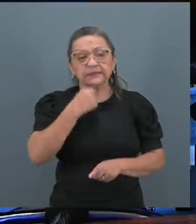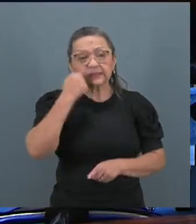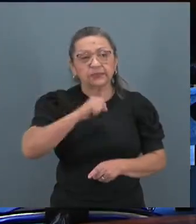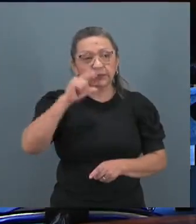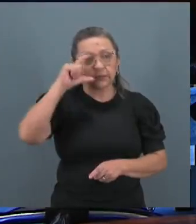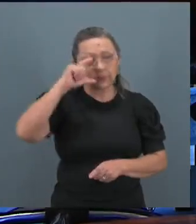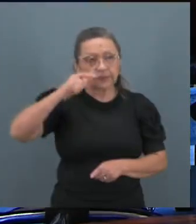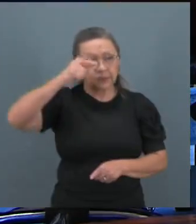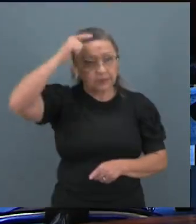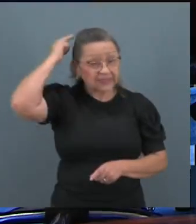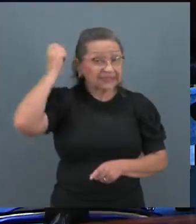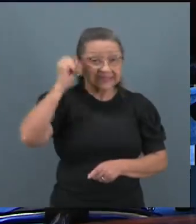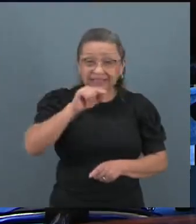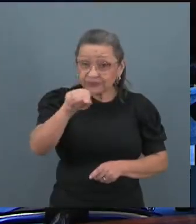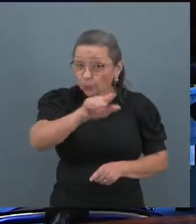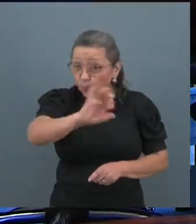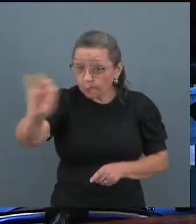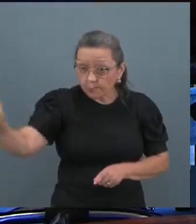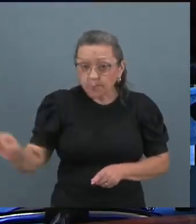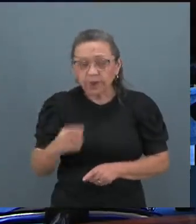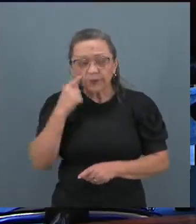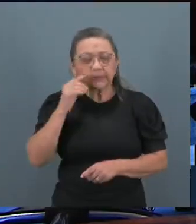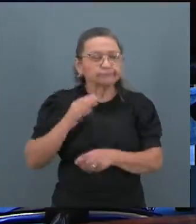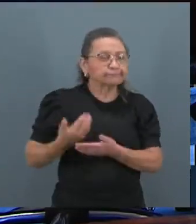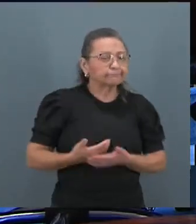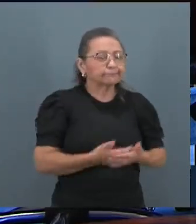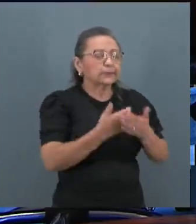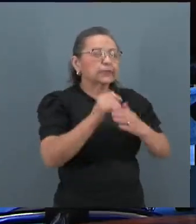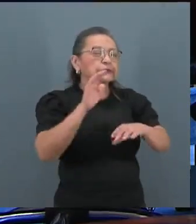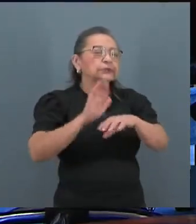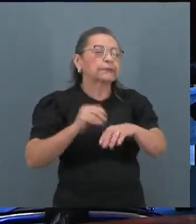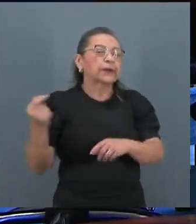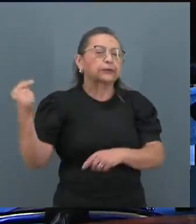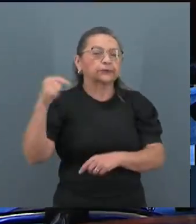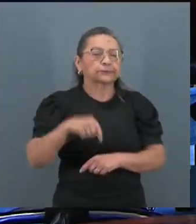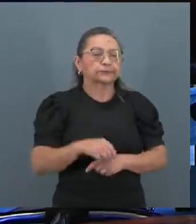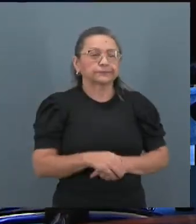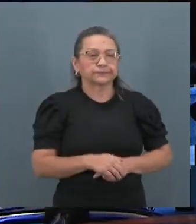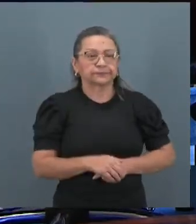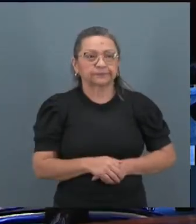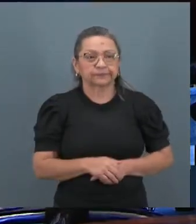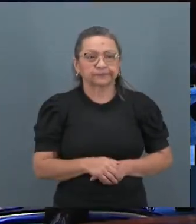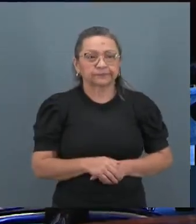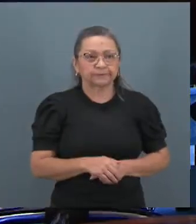não tivesse, eu iria dar um jeito aqui já de chamá-lo da mesma forma.